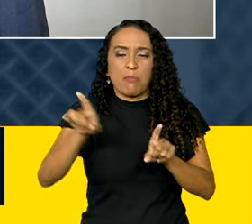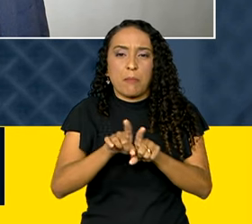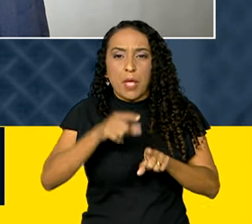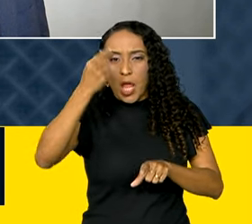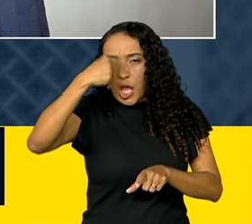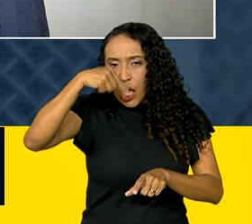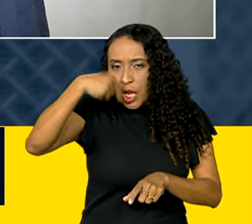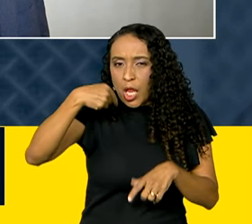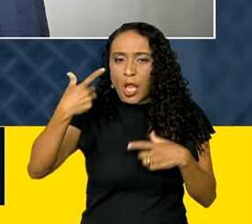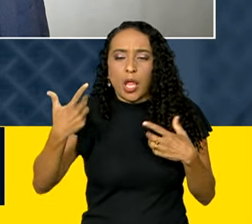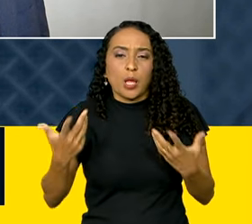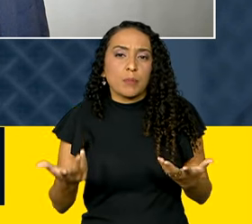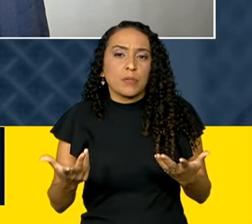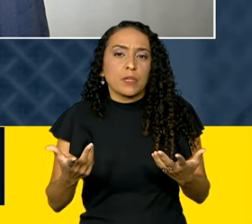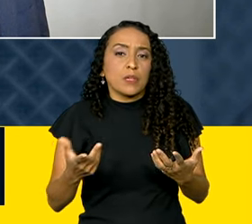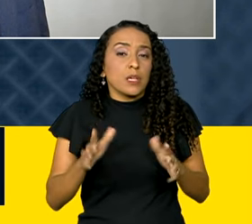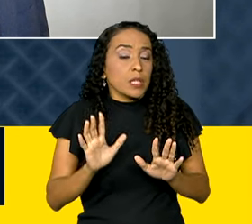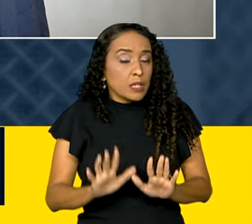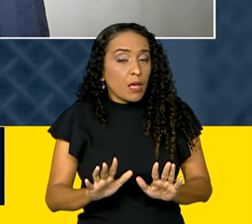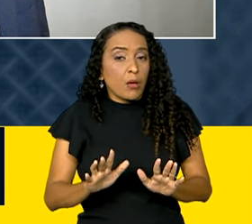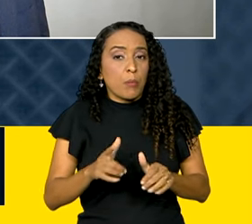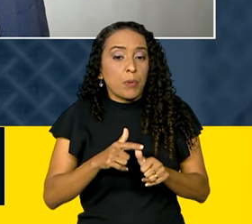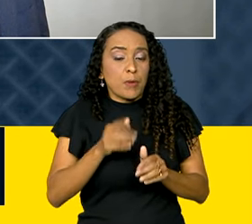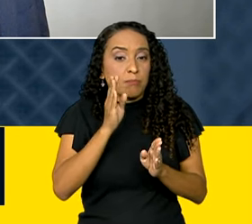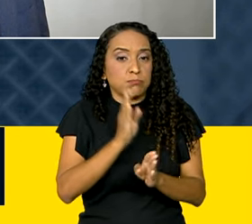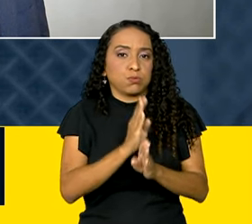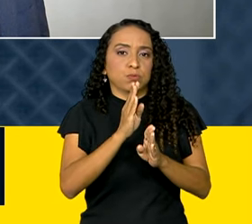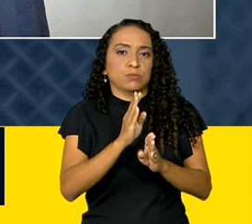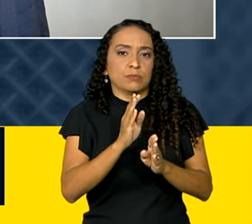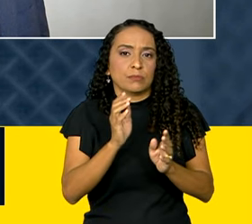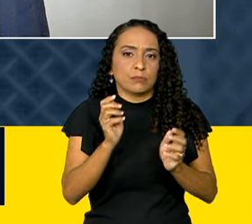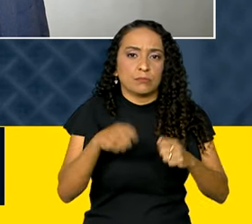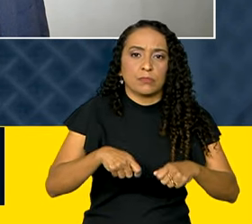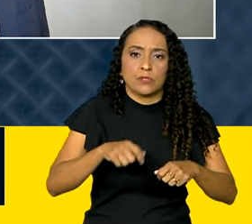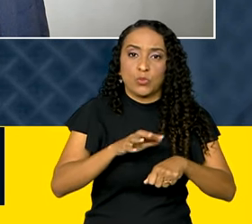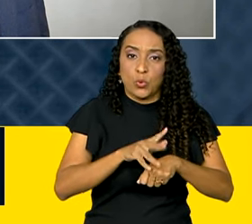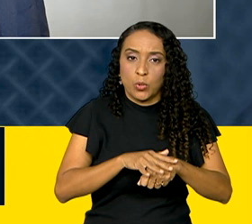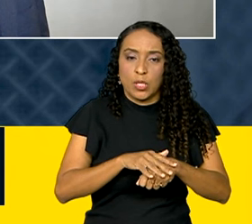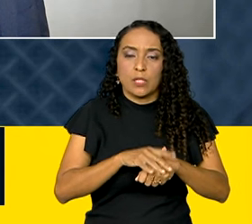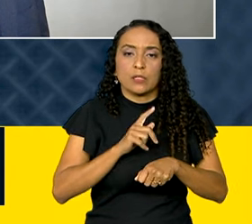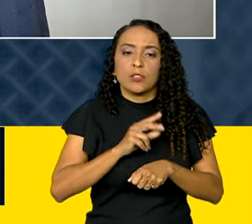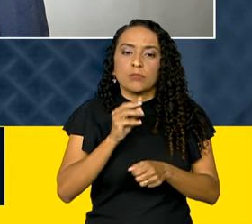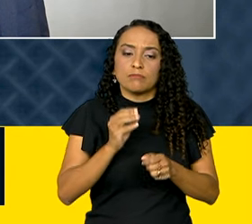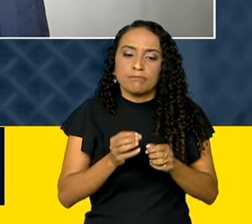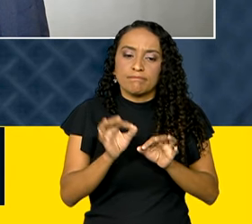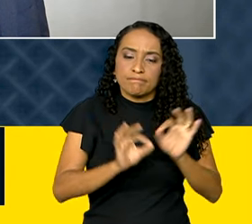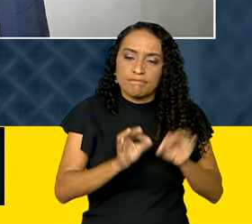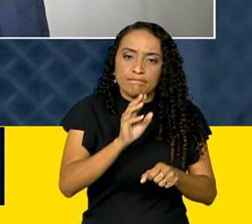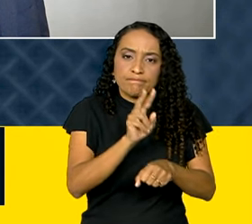gripal. E aí, primeiro, né, identificando esses casos, promovendo um tratamento